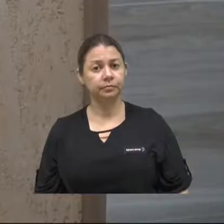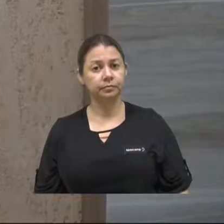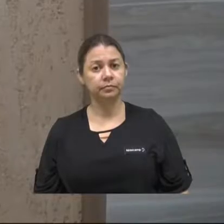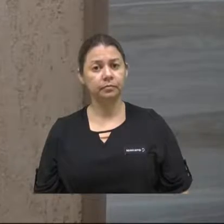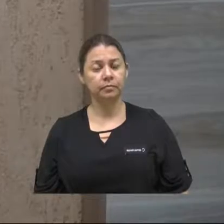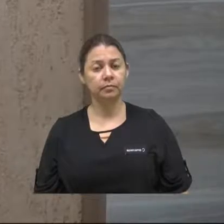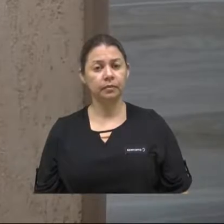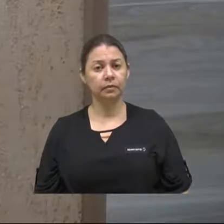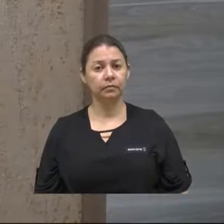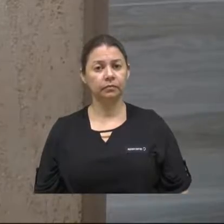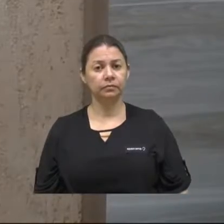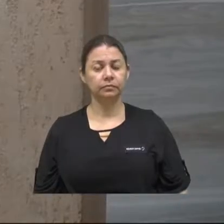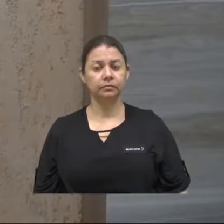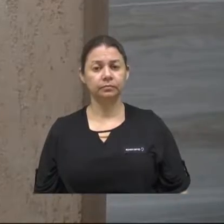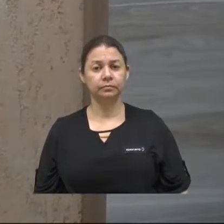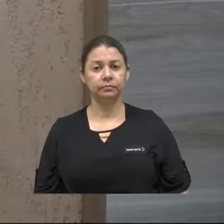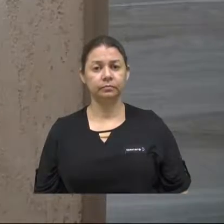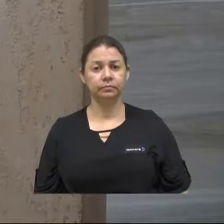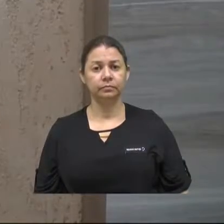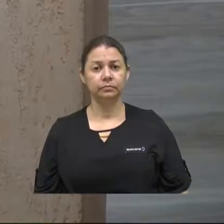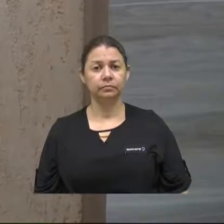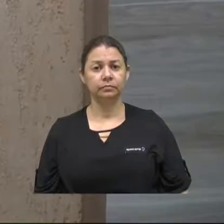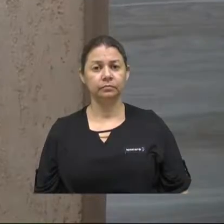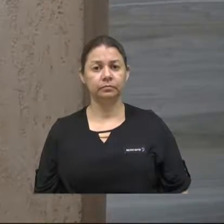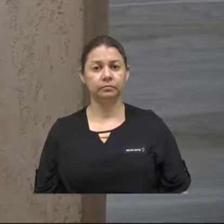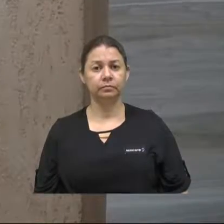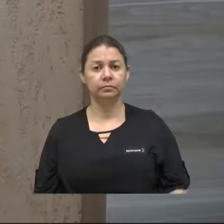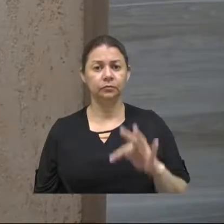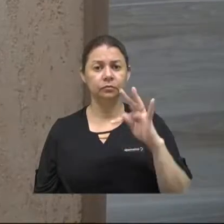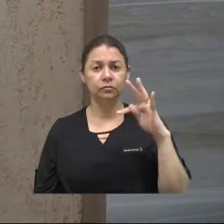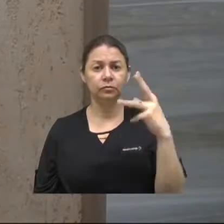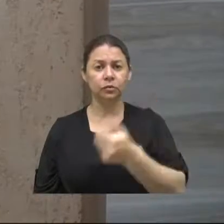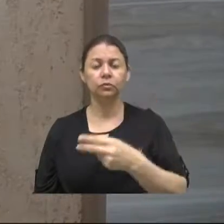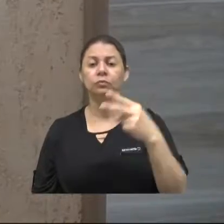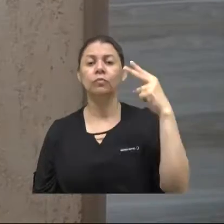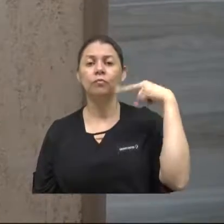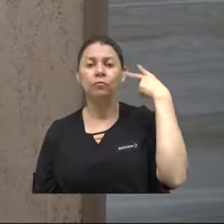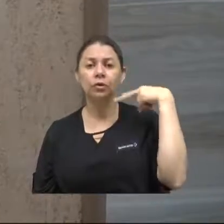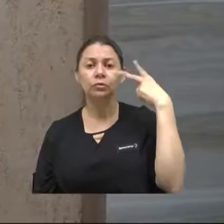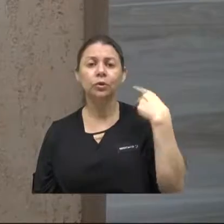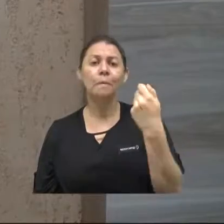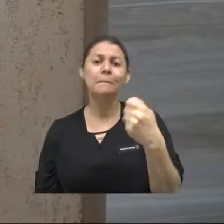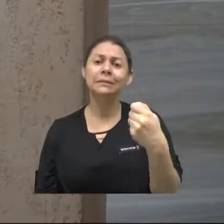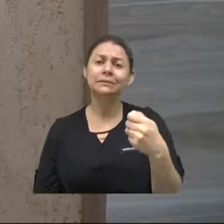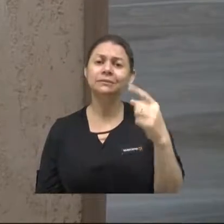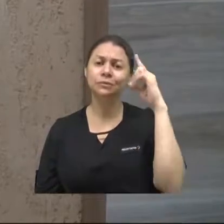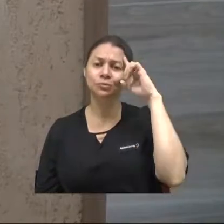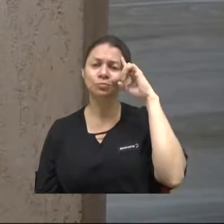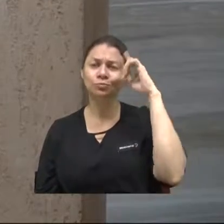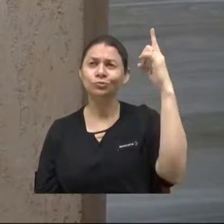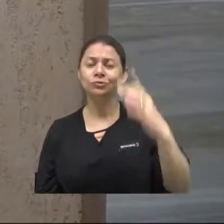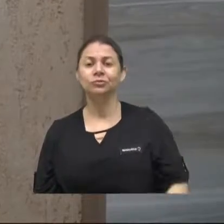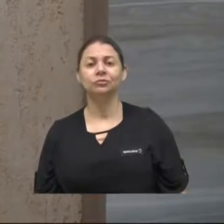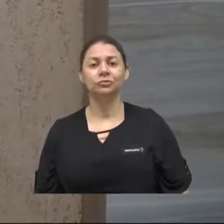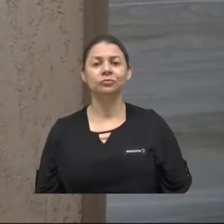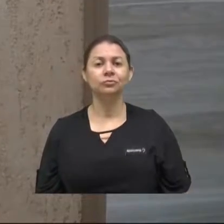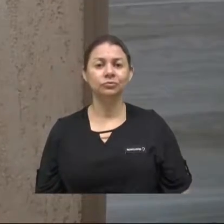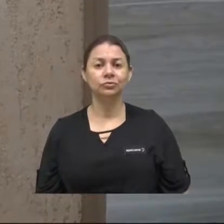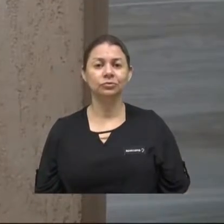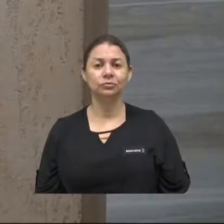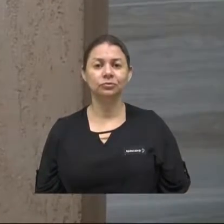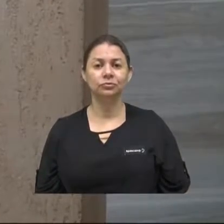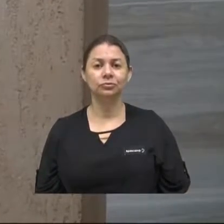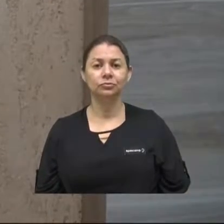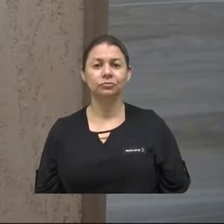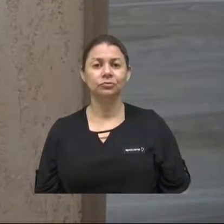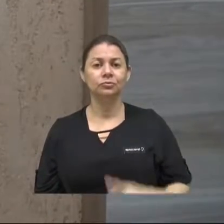eu acho que todo vereador deveria se candidatar a presidente um dia, para que ele pudesse conhecer um a